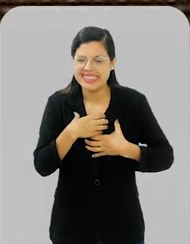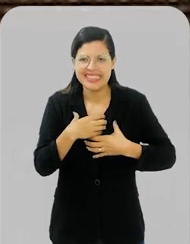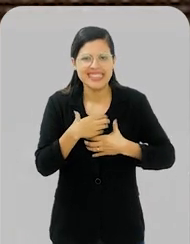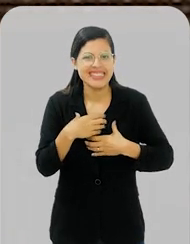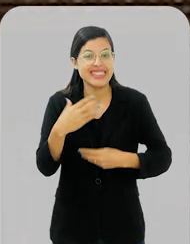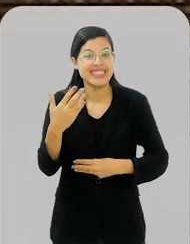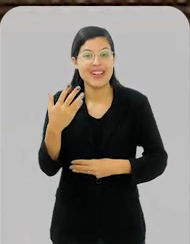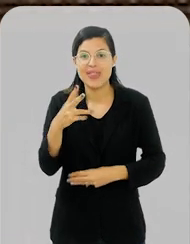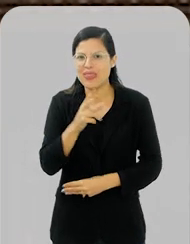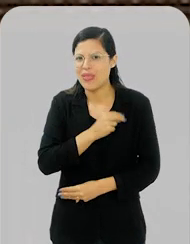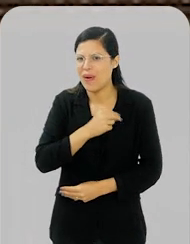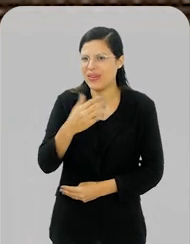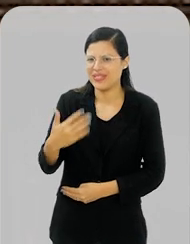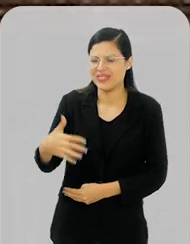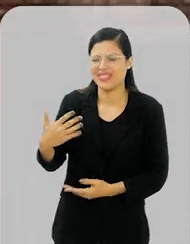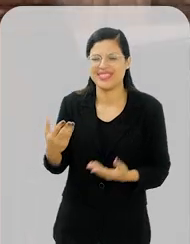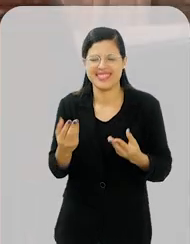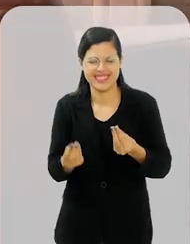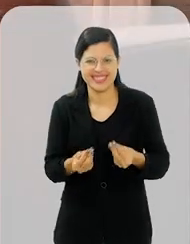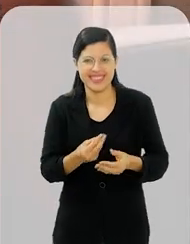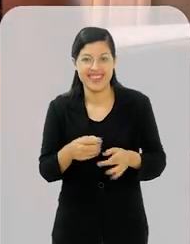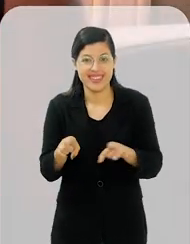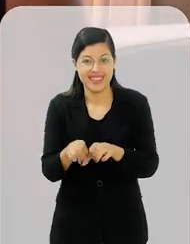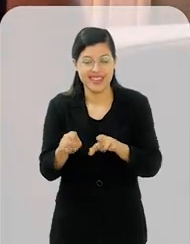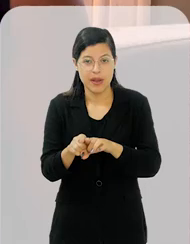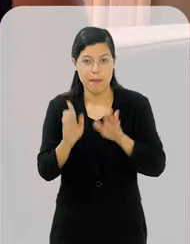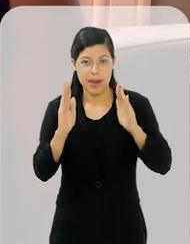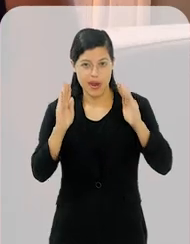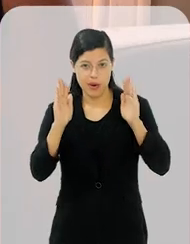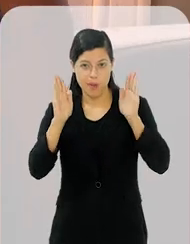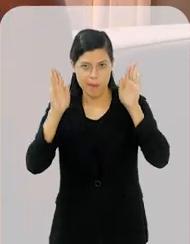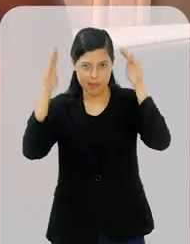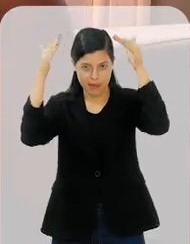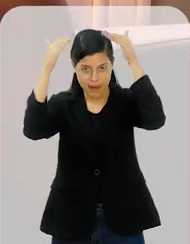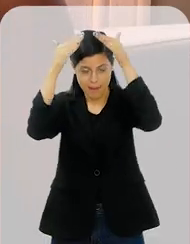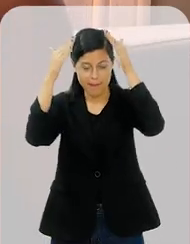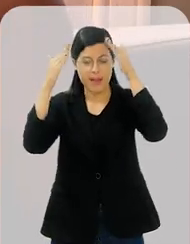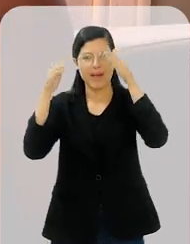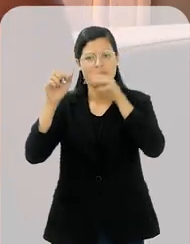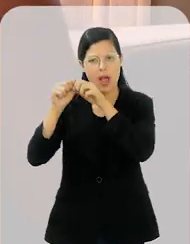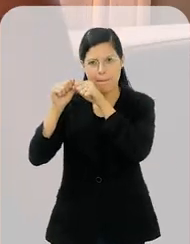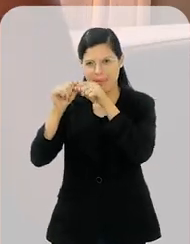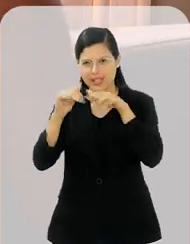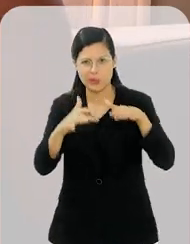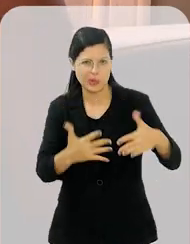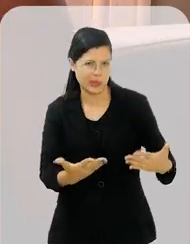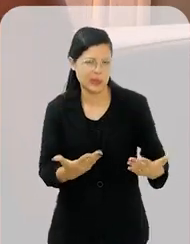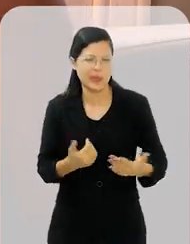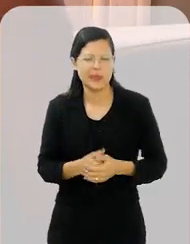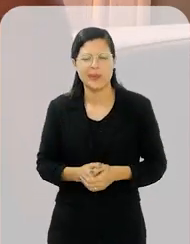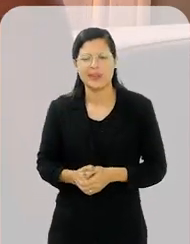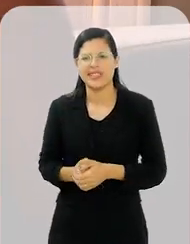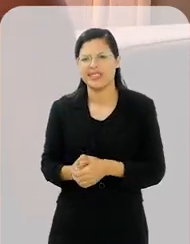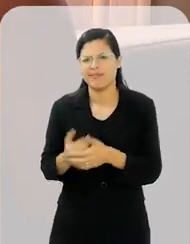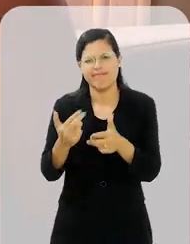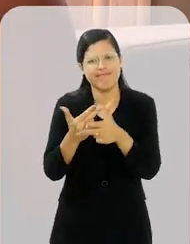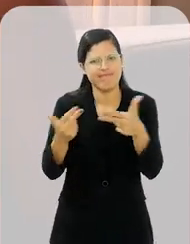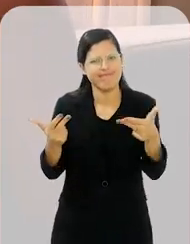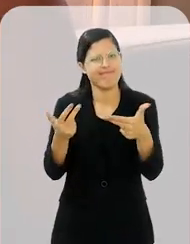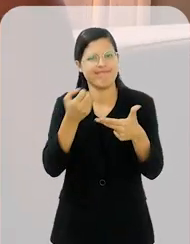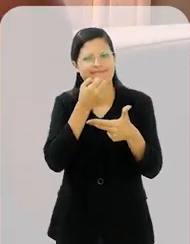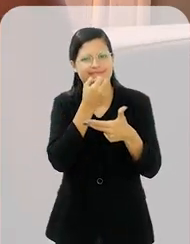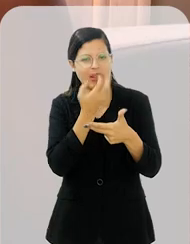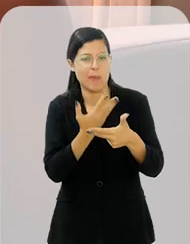boba. Gente, muito chique. E o Papa nos abençoou, sabe? Então,